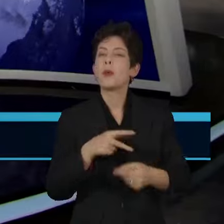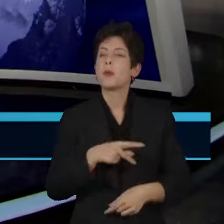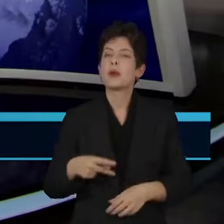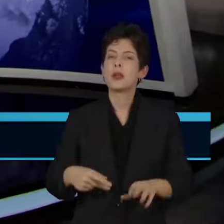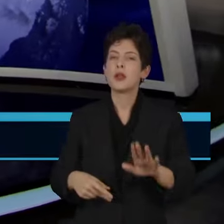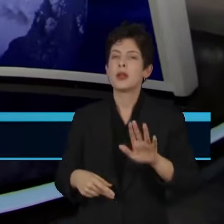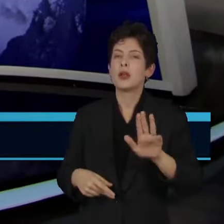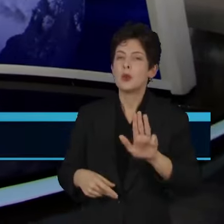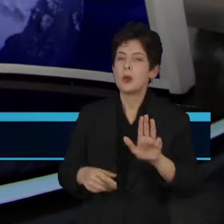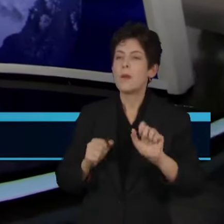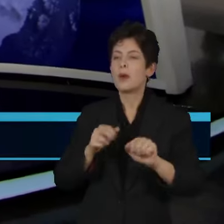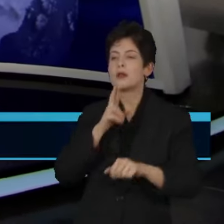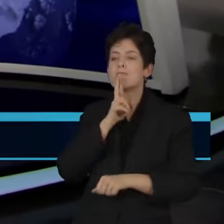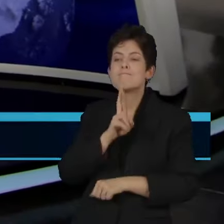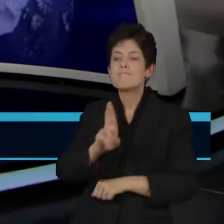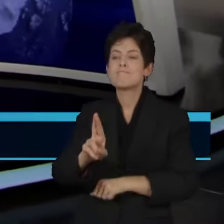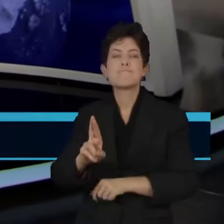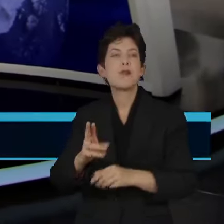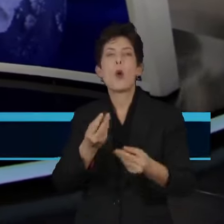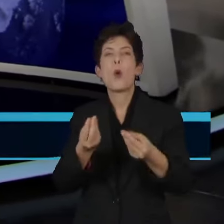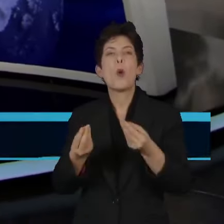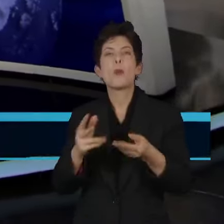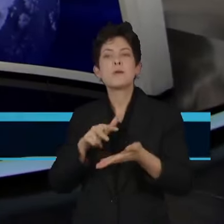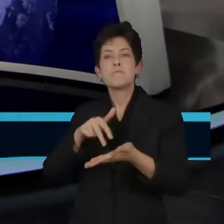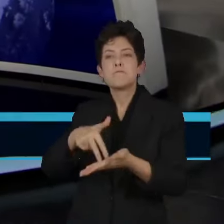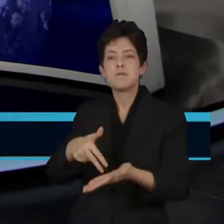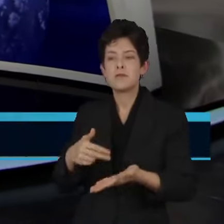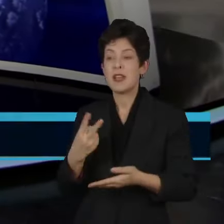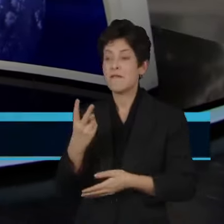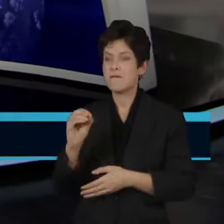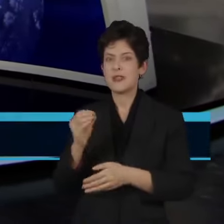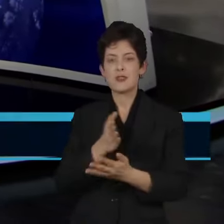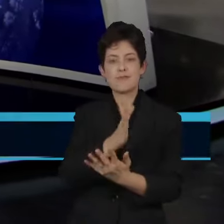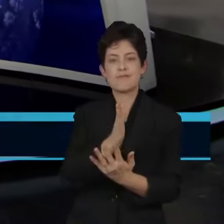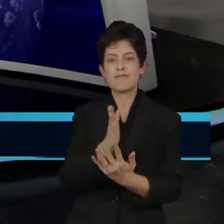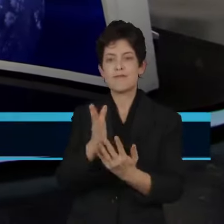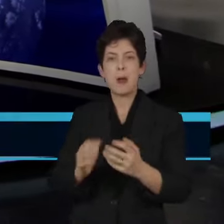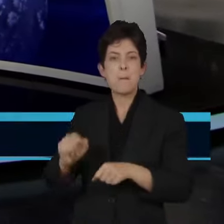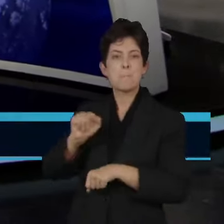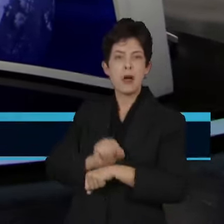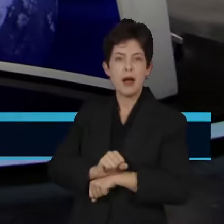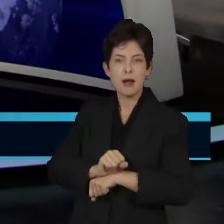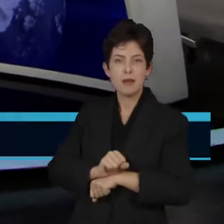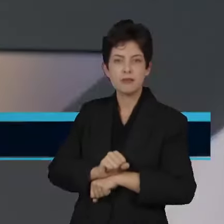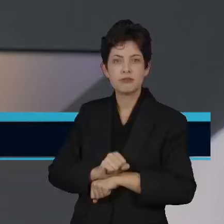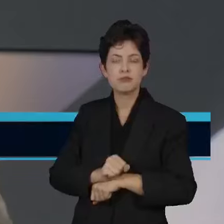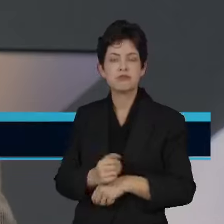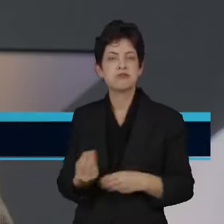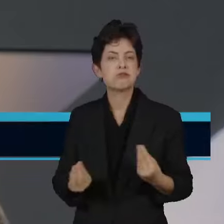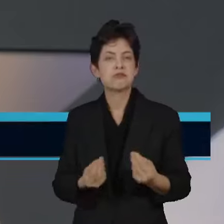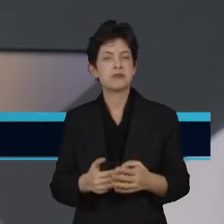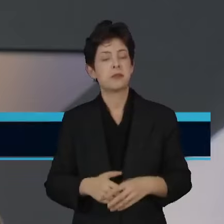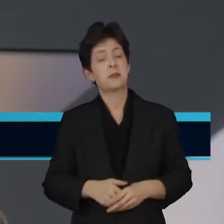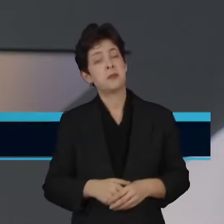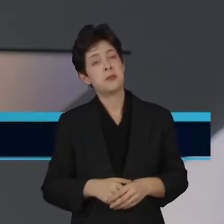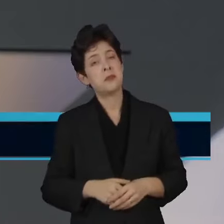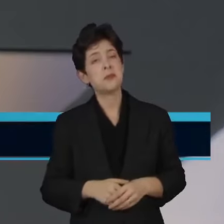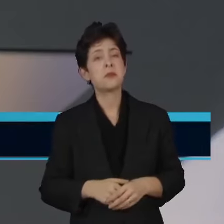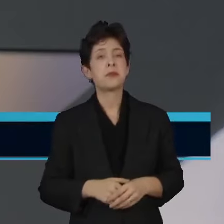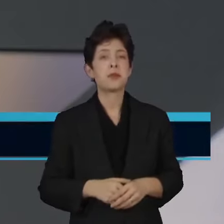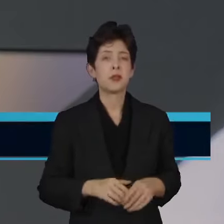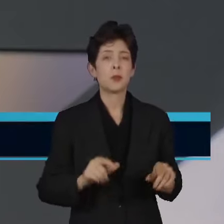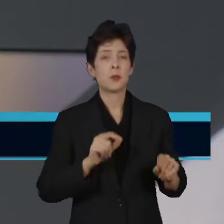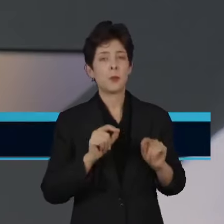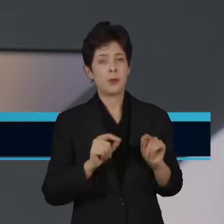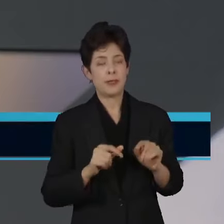Lula pode responder a essa pressão de pelo menos 20 categorias que estão paralisadas? Olha, tem uma questão